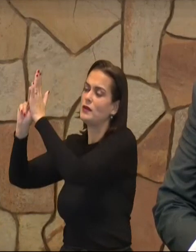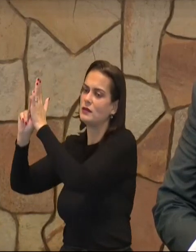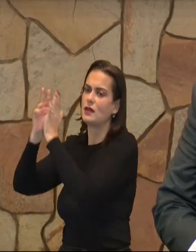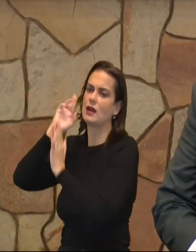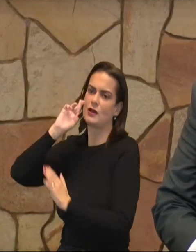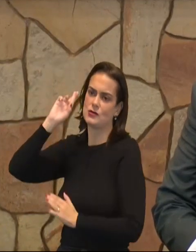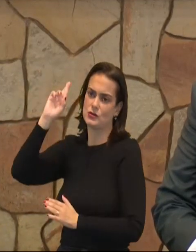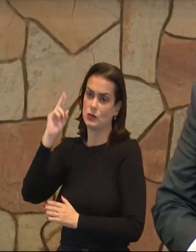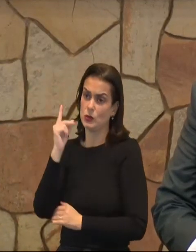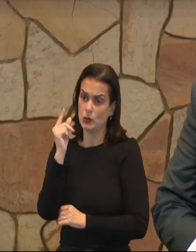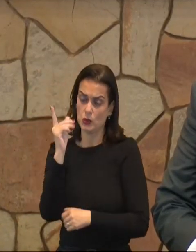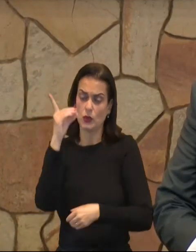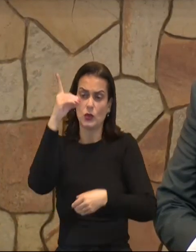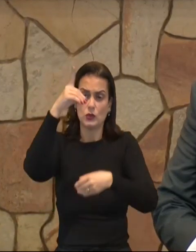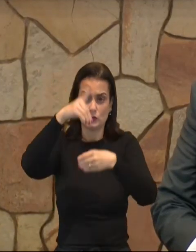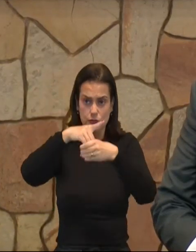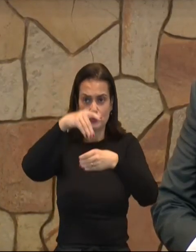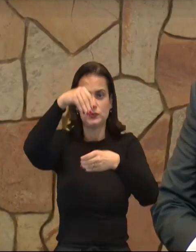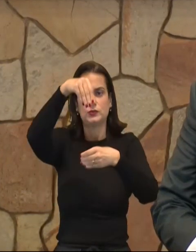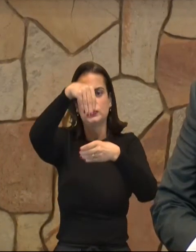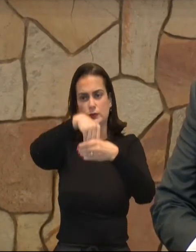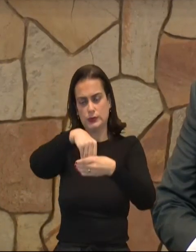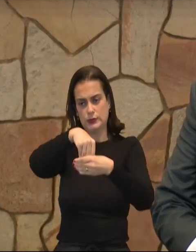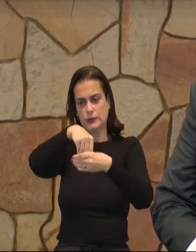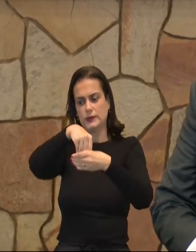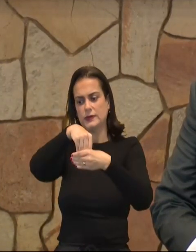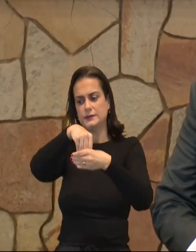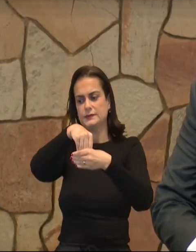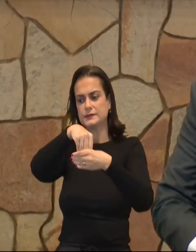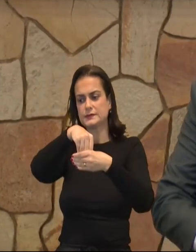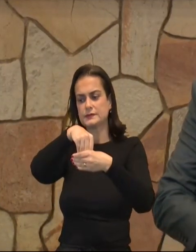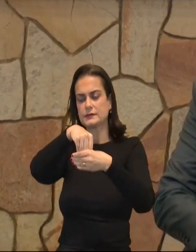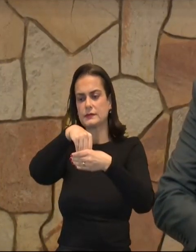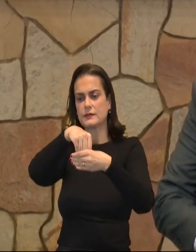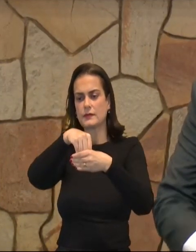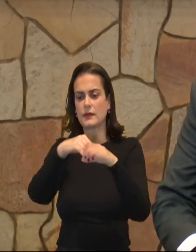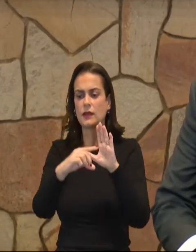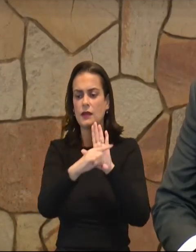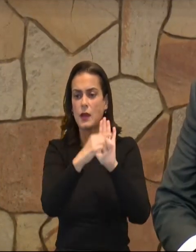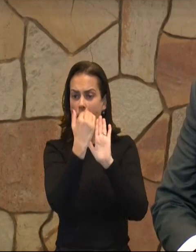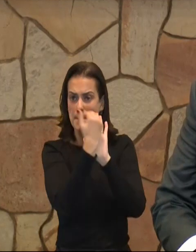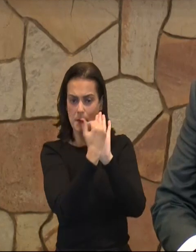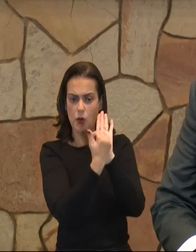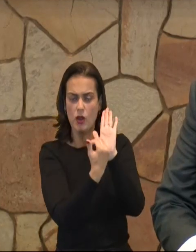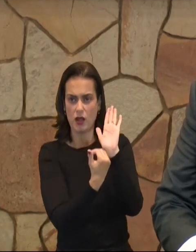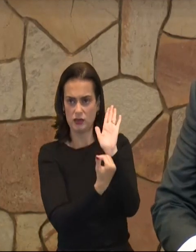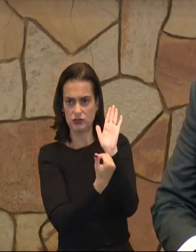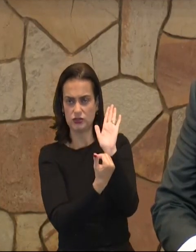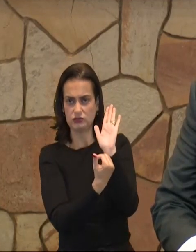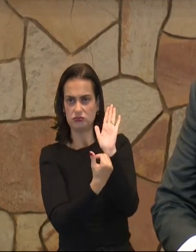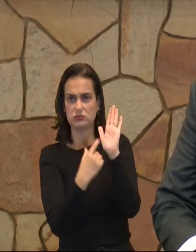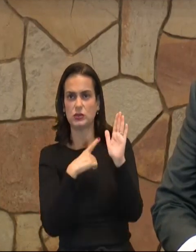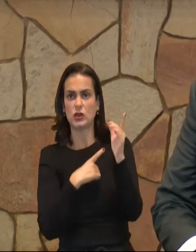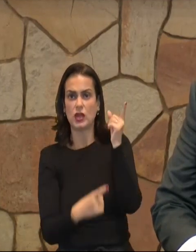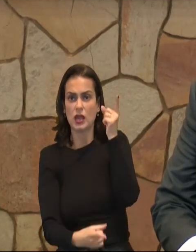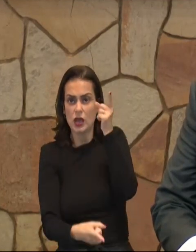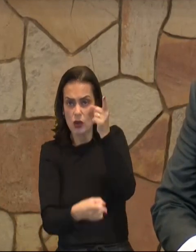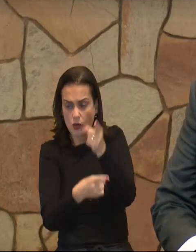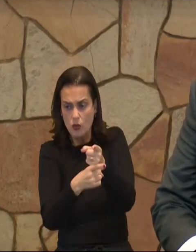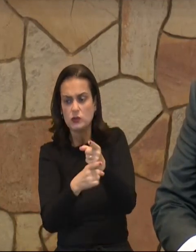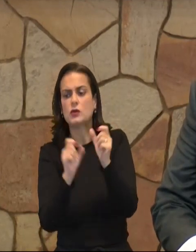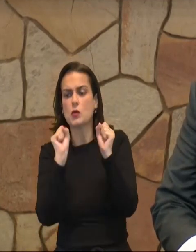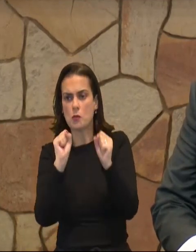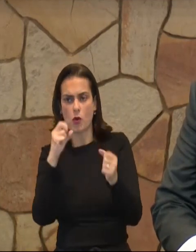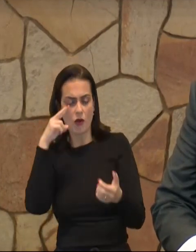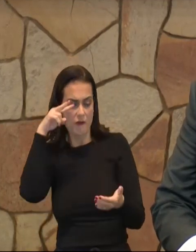sua contribuição, o seu dízimo e a sua oferta. E na página 10 do boletim nós encontramos aqui, você pode depois